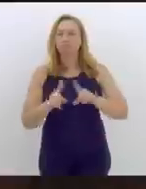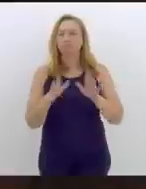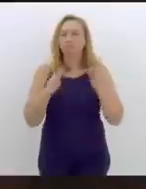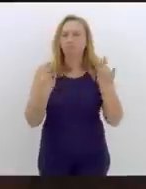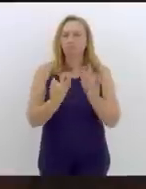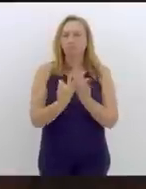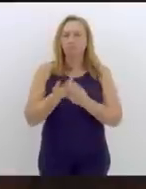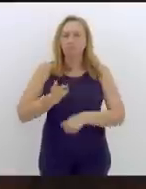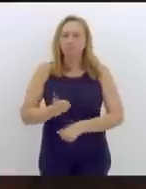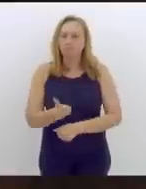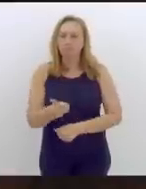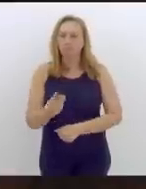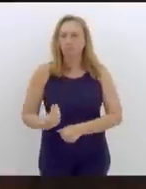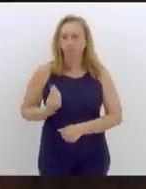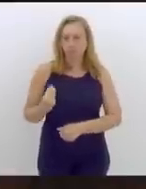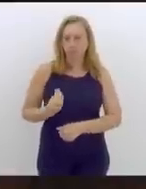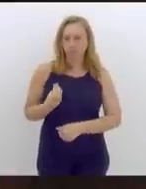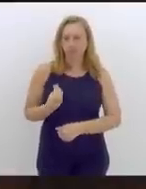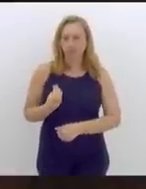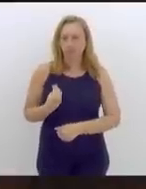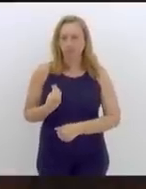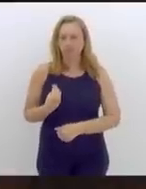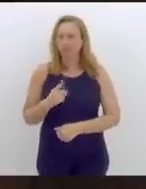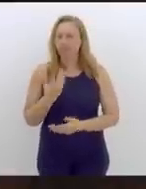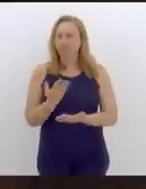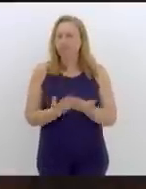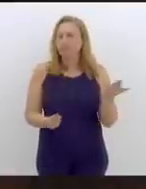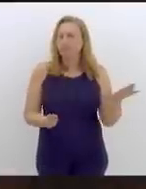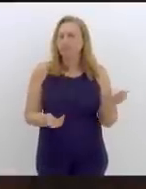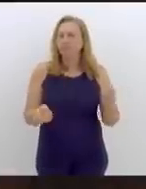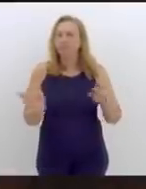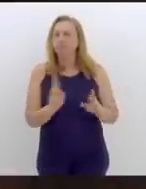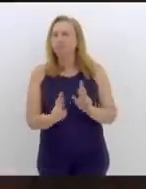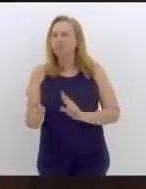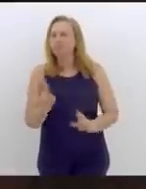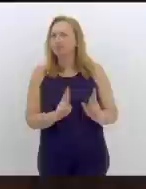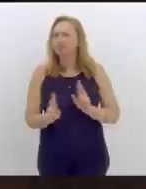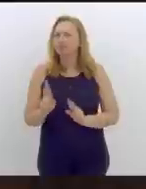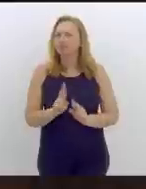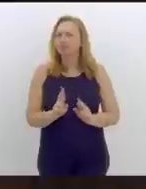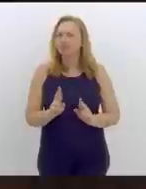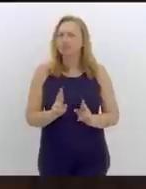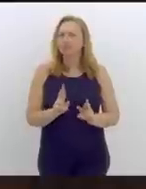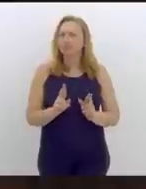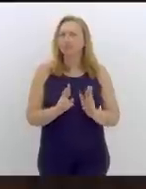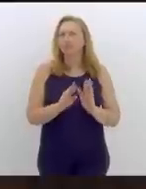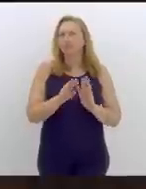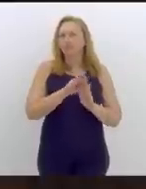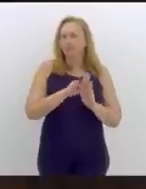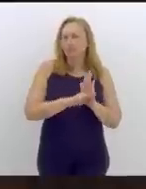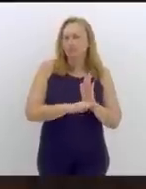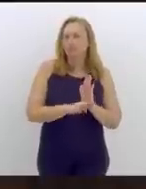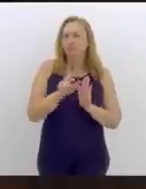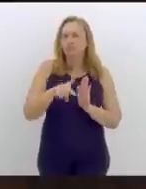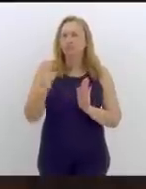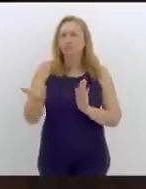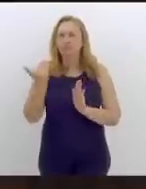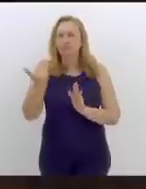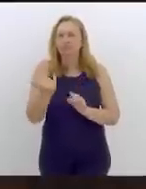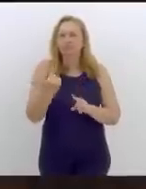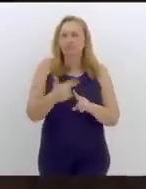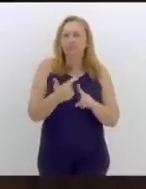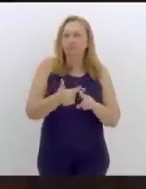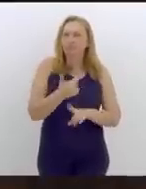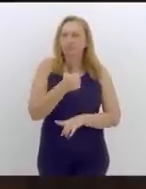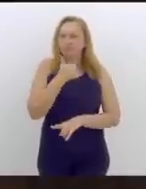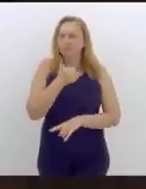famílias continuam e para Não Me Perder em relação a escala é importantíssimo porque os